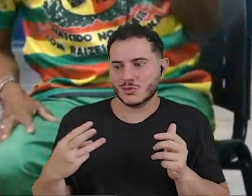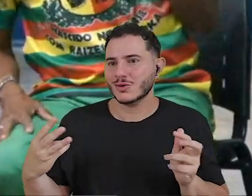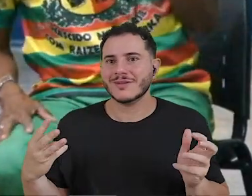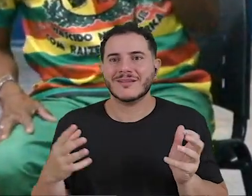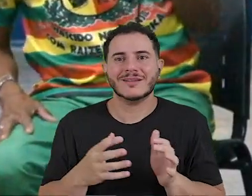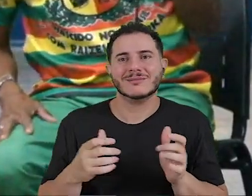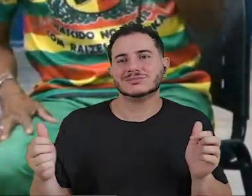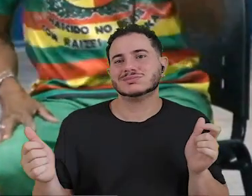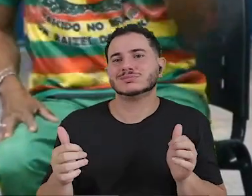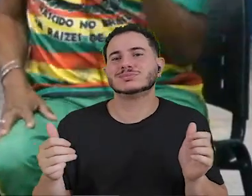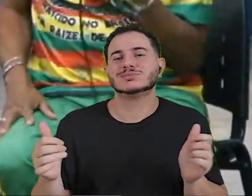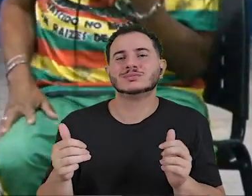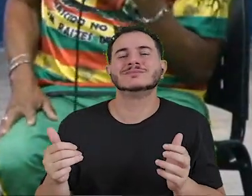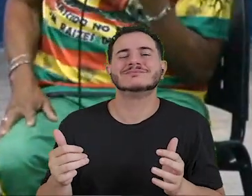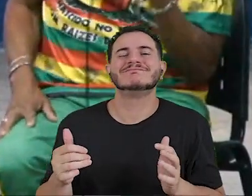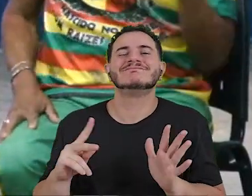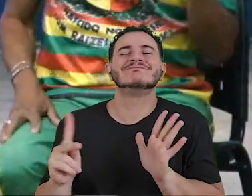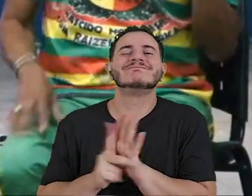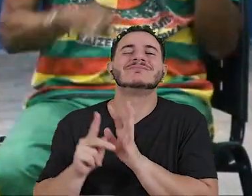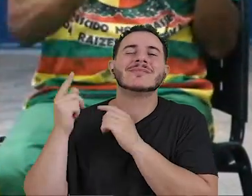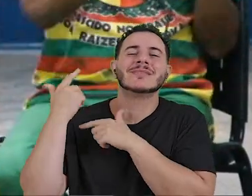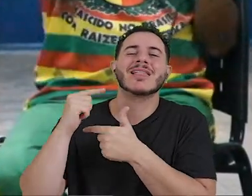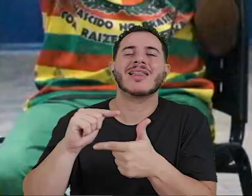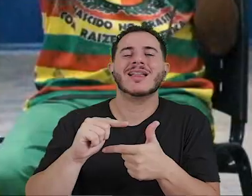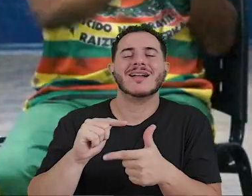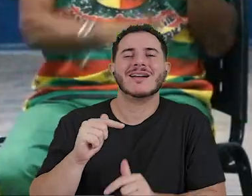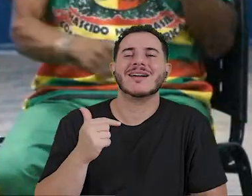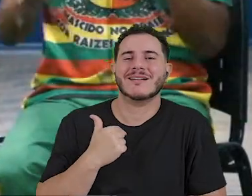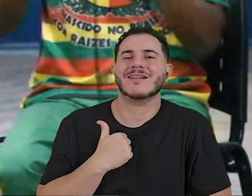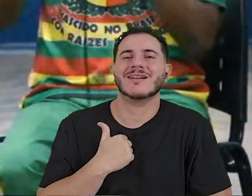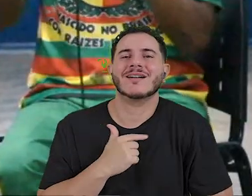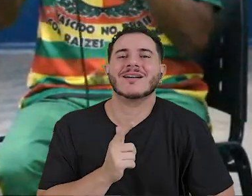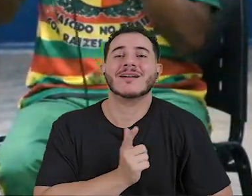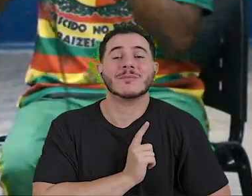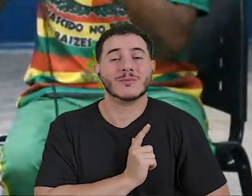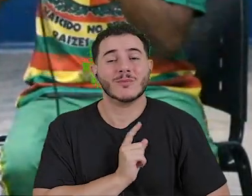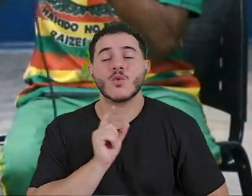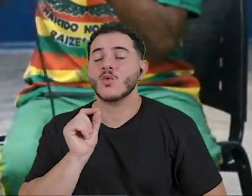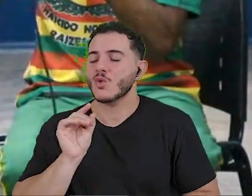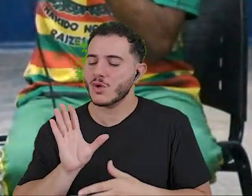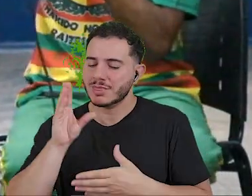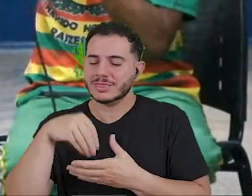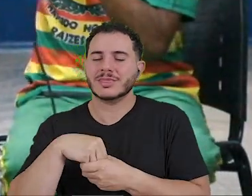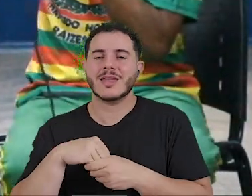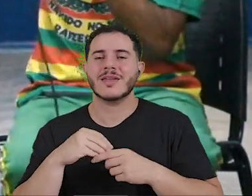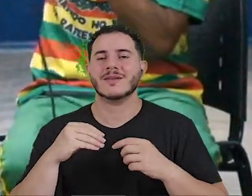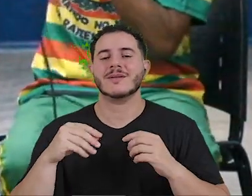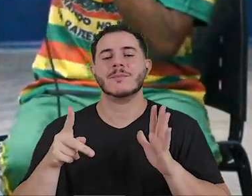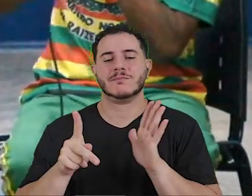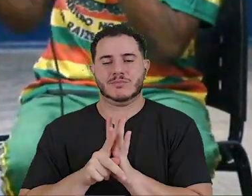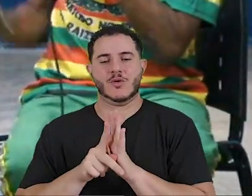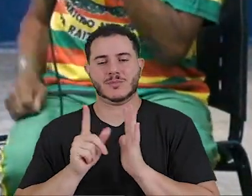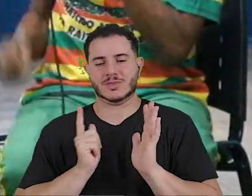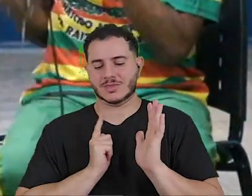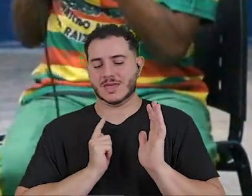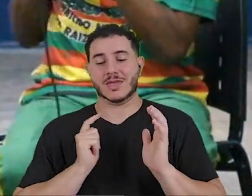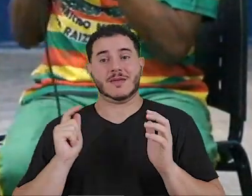Respeito os 8 baixos. Aí ele falou assim, Bach de maracatu, só existe 3.